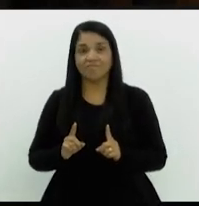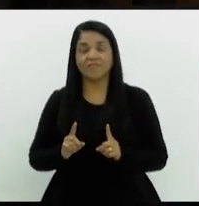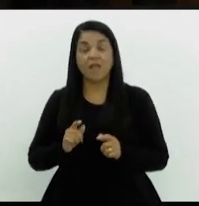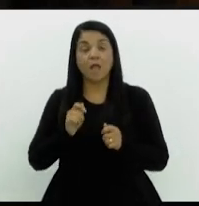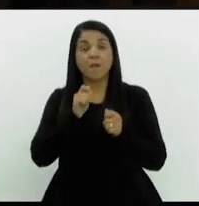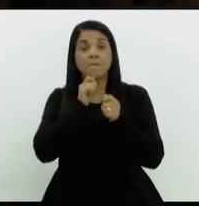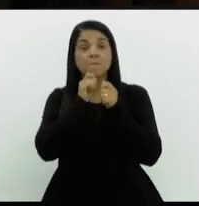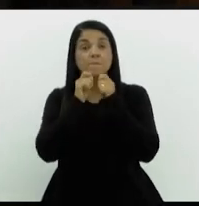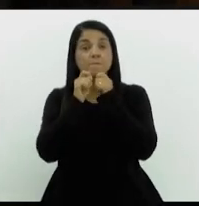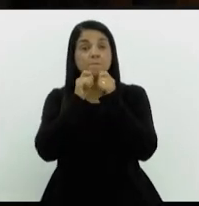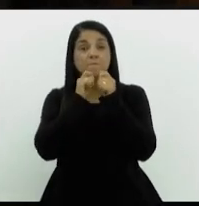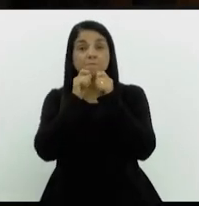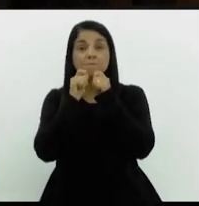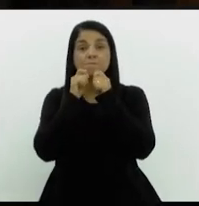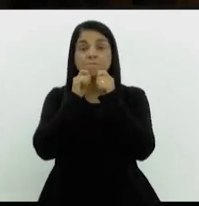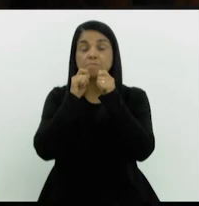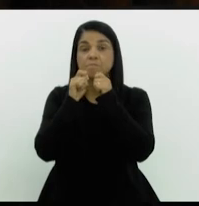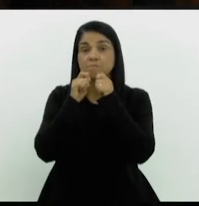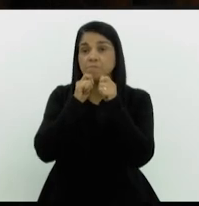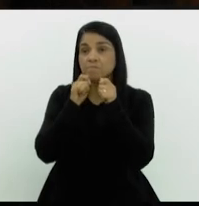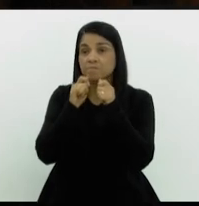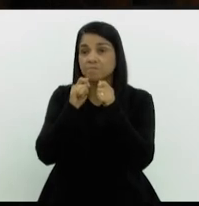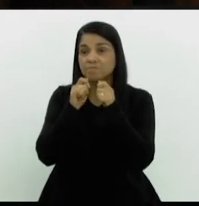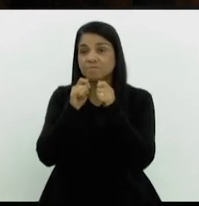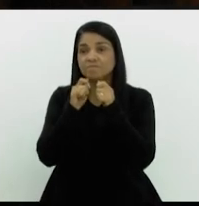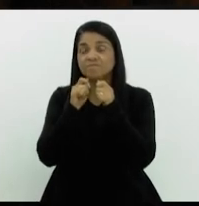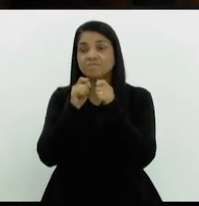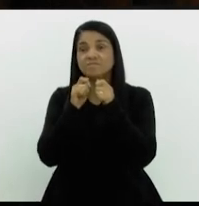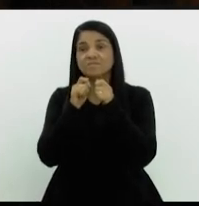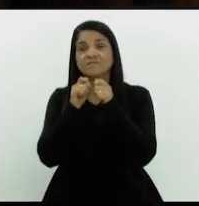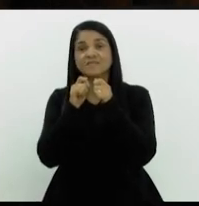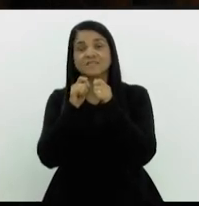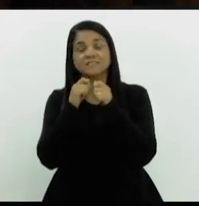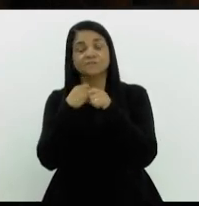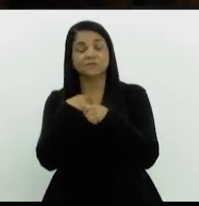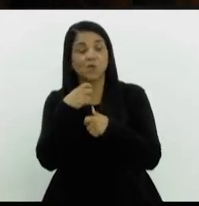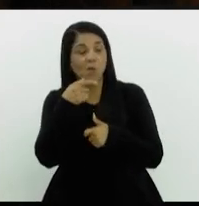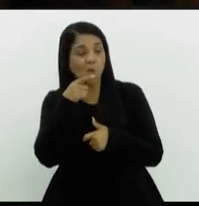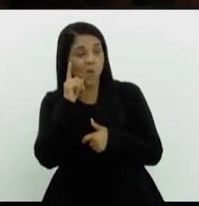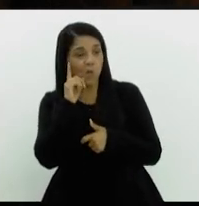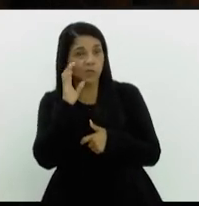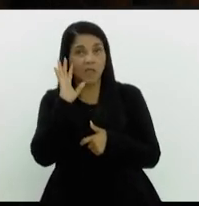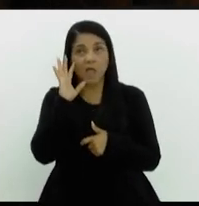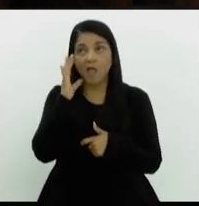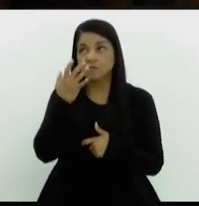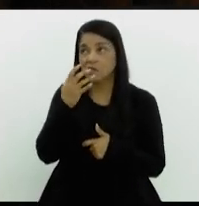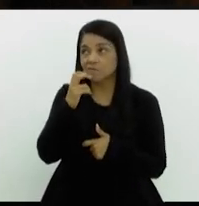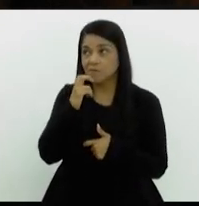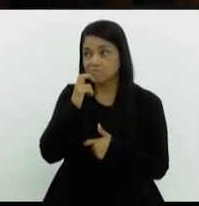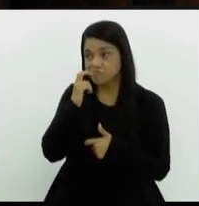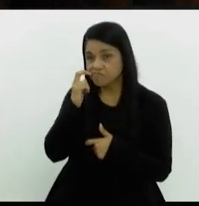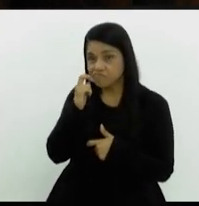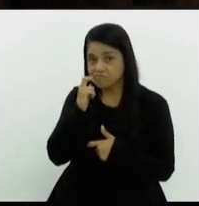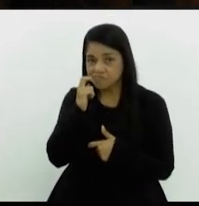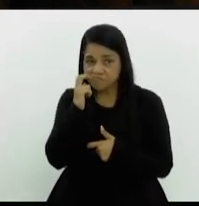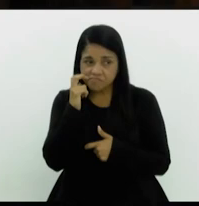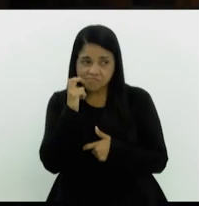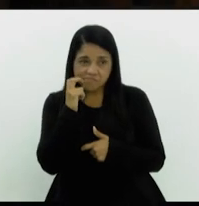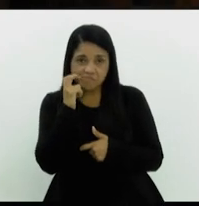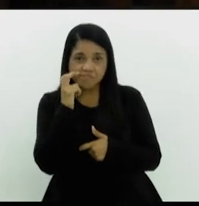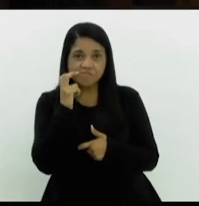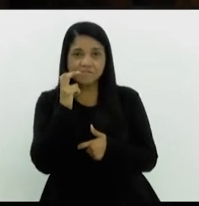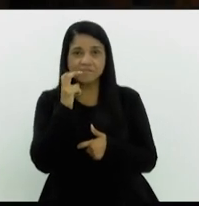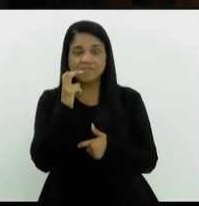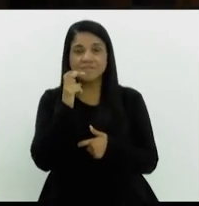imprensa ontem resolve, muito acanhada, muito com o rabinho entre as pernas, fazer